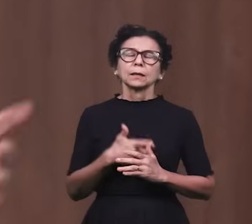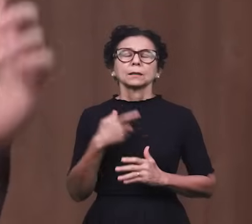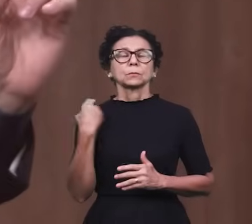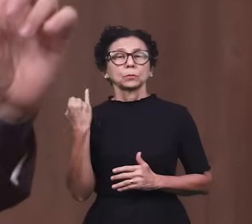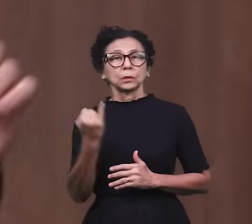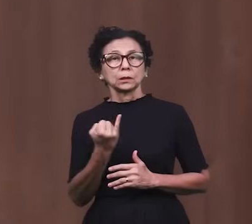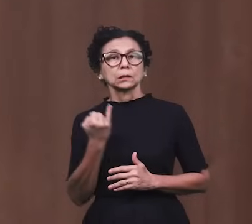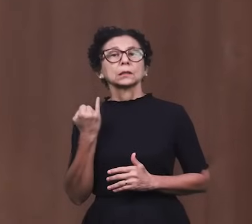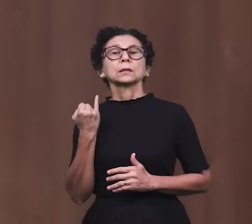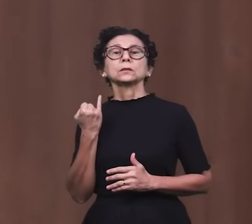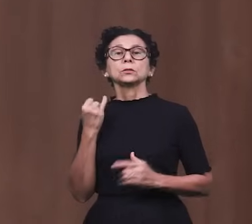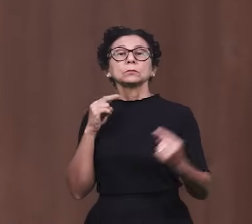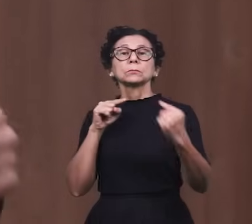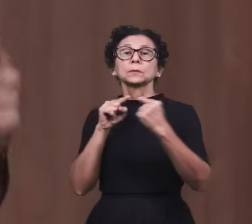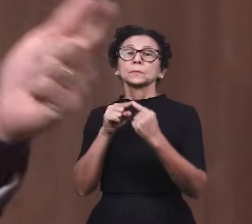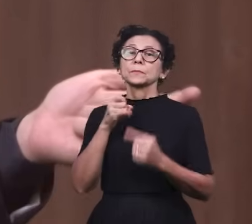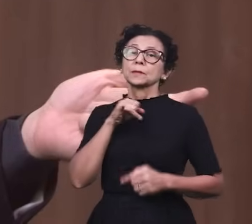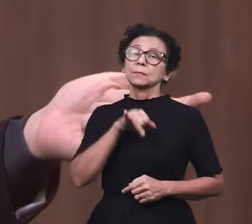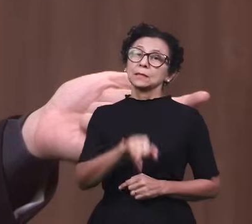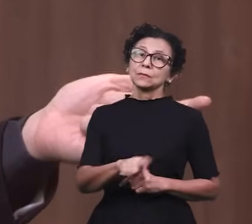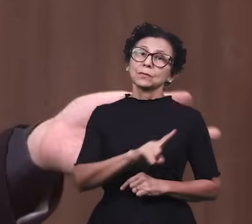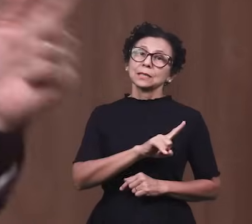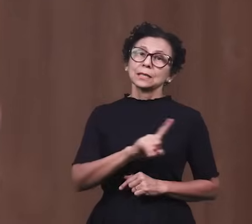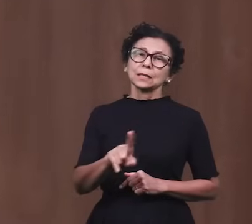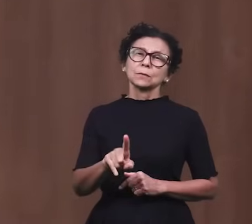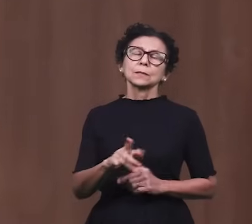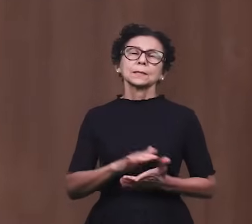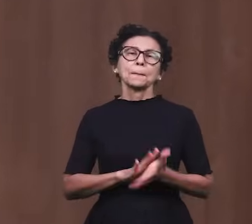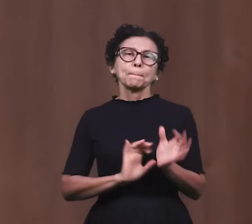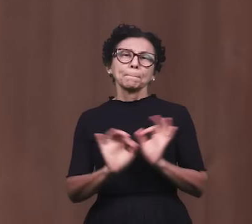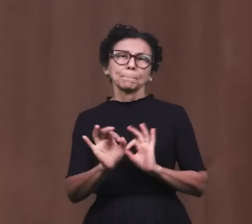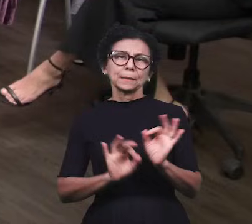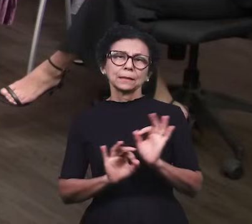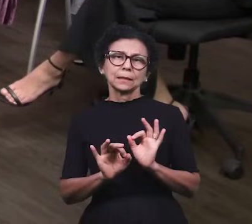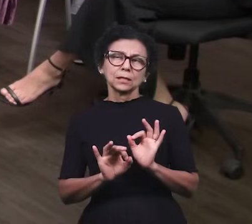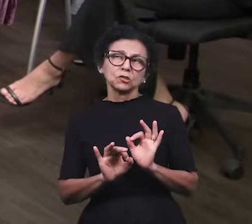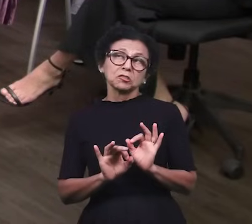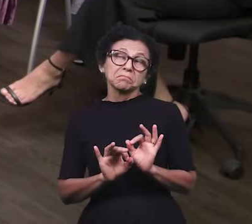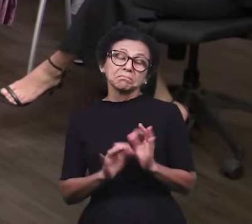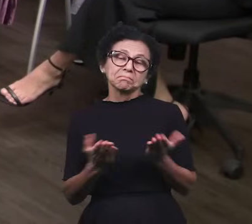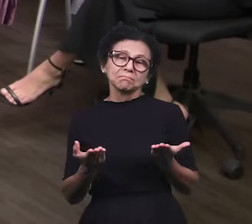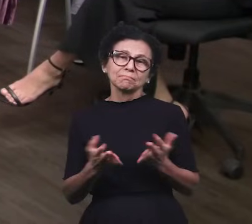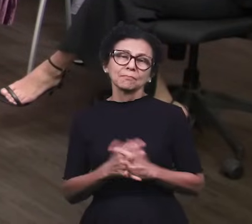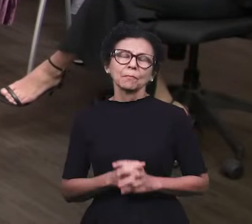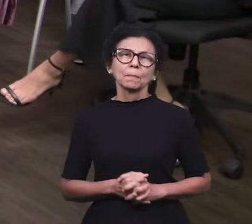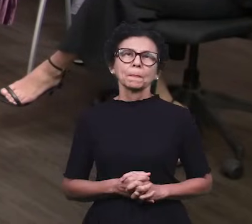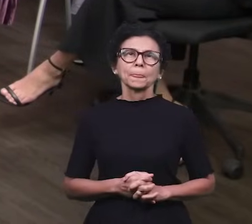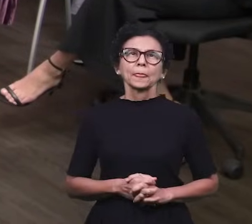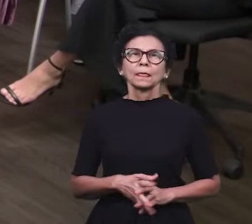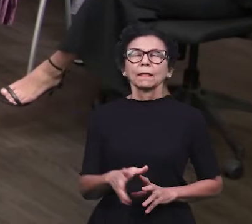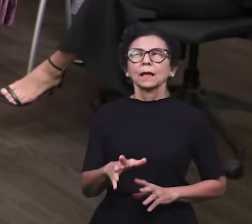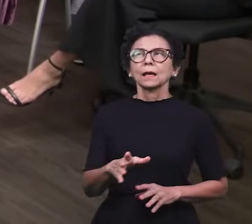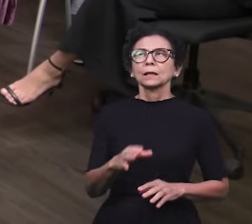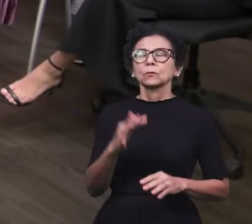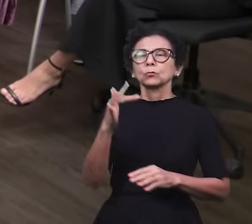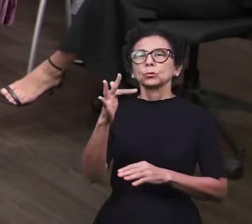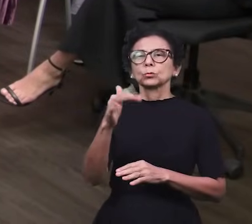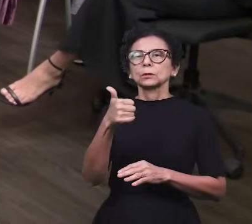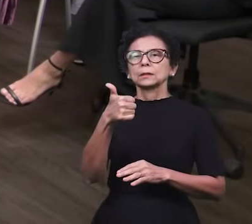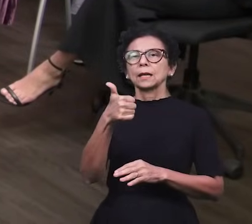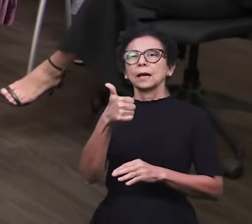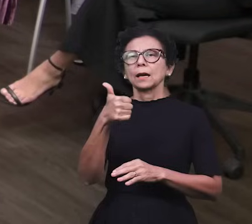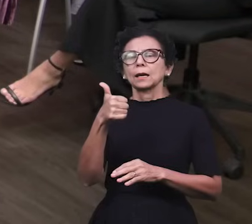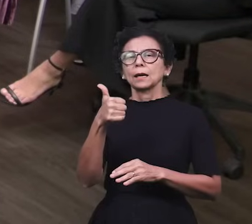objetivo, e é o que eu sempre falo. Quem não se planeja, paga mais caro. Se você quer comprar um imóvel, você sabe que você quer comprar um imóvel daqui a 10